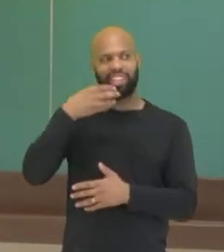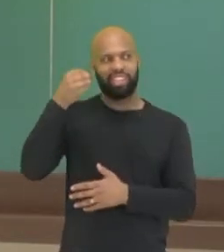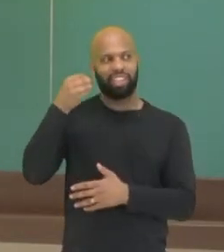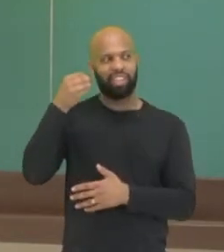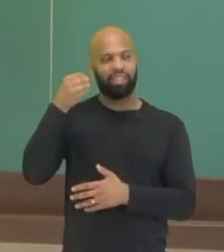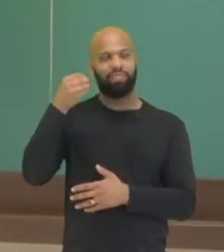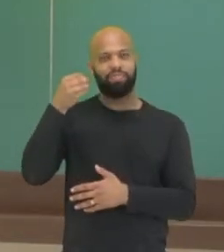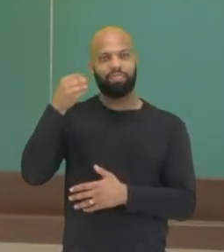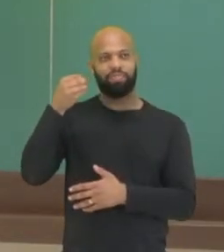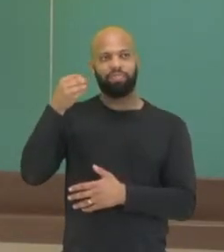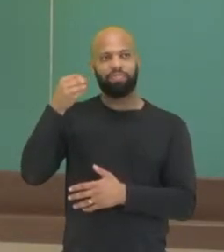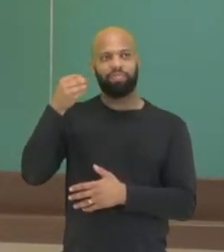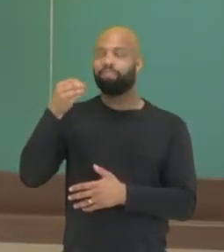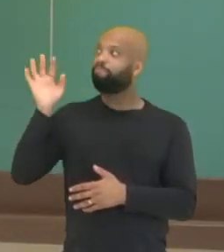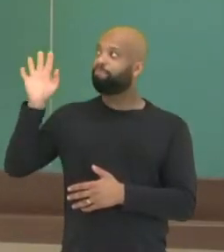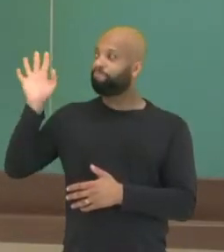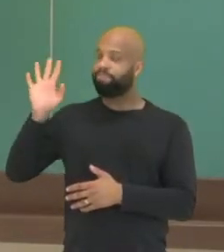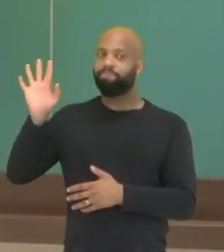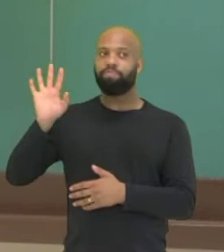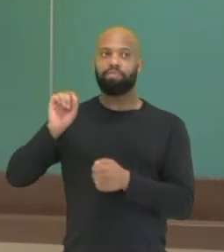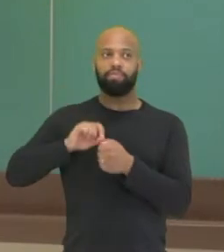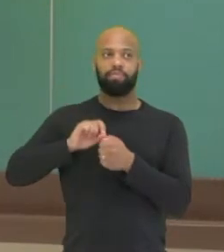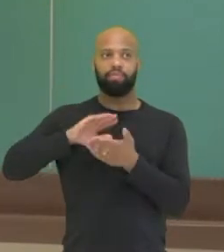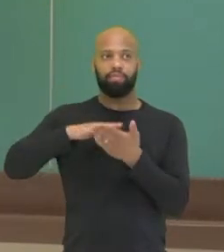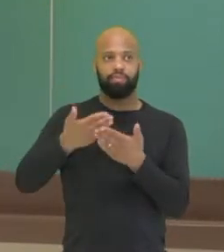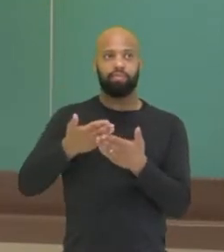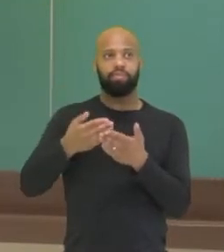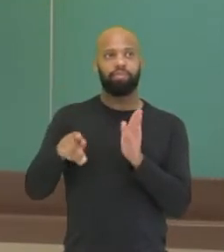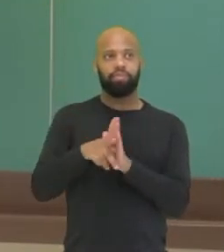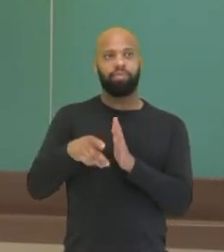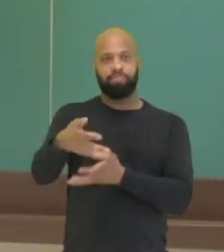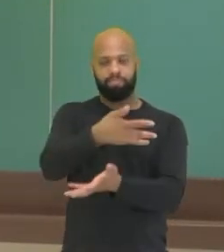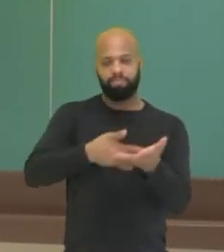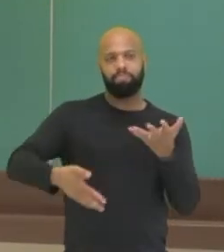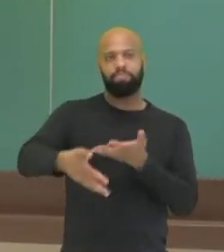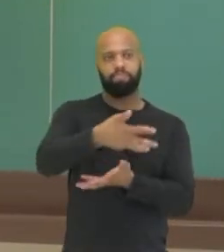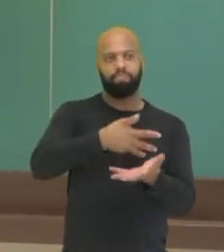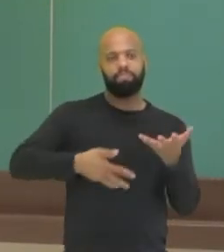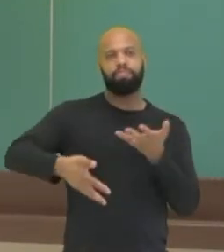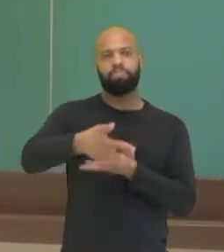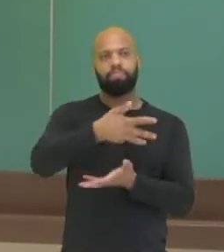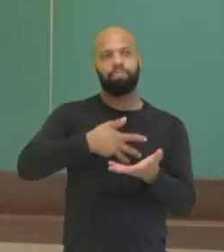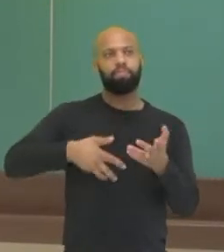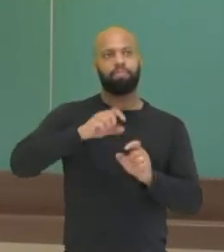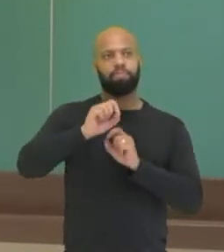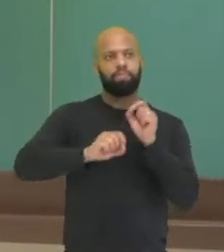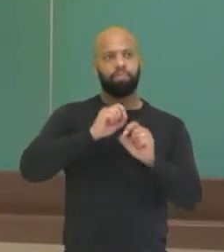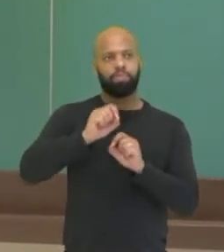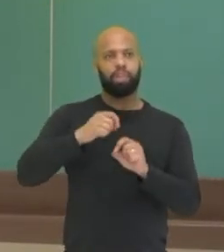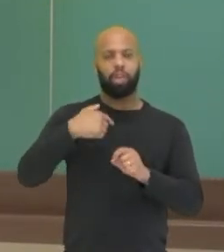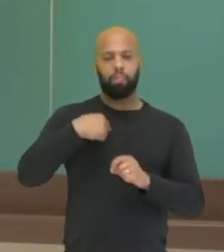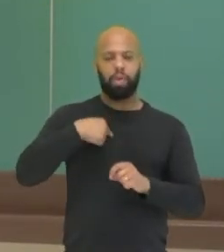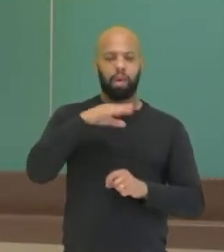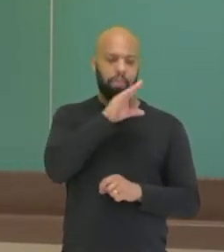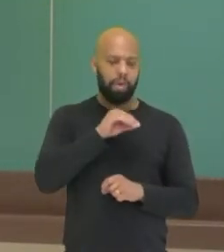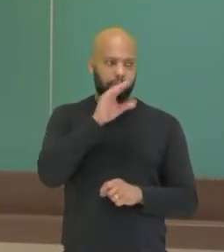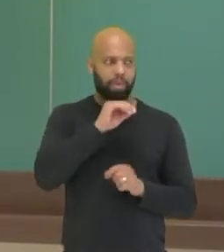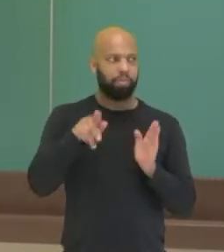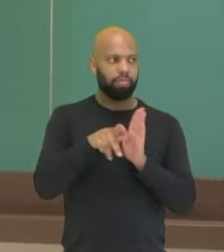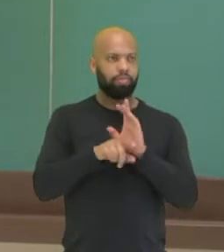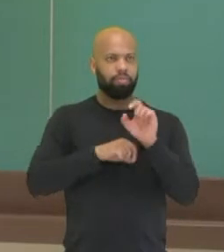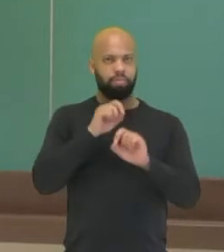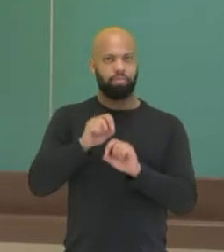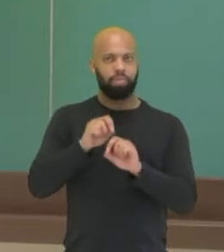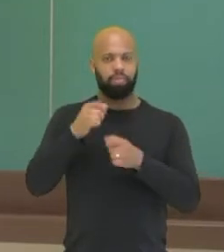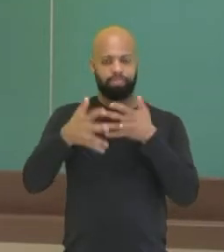o Natan, e ele está aqui para ajudar a transcrever a minha linguagem oral para a linguagem